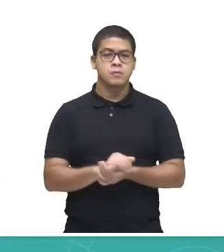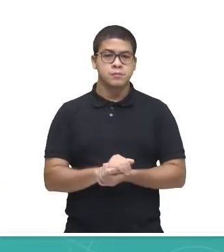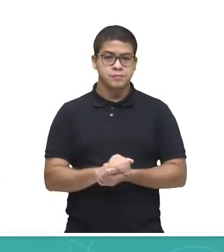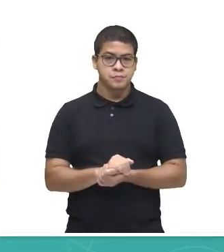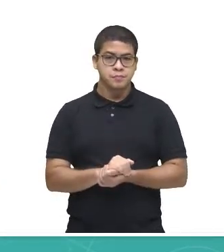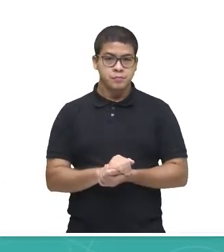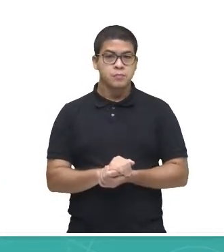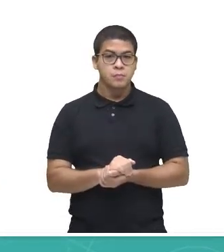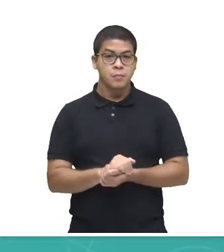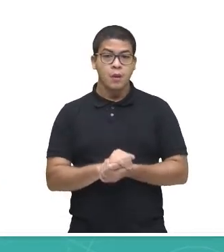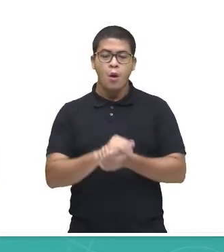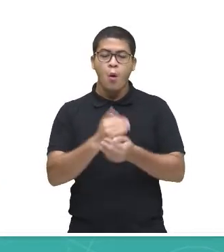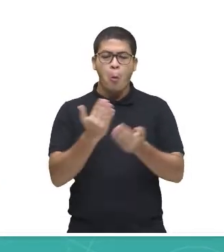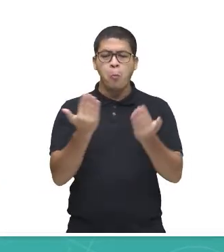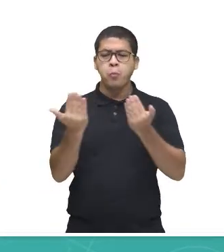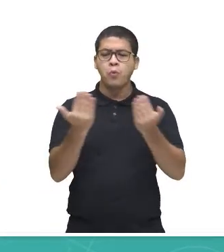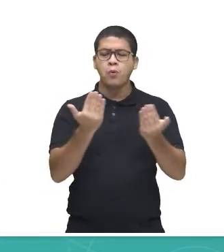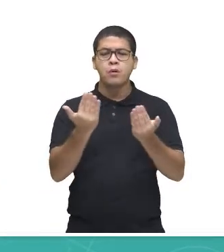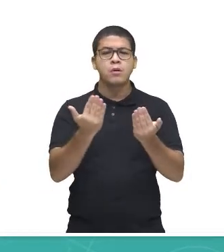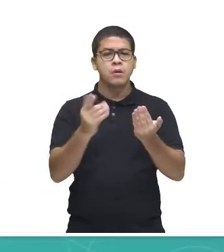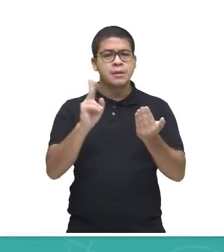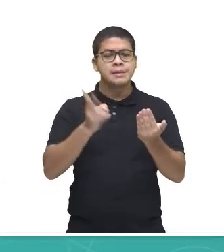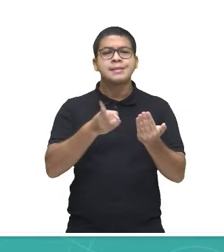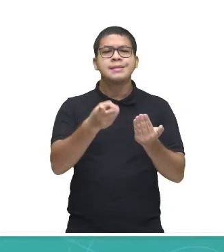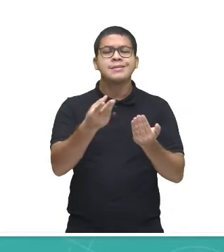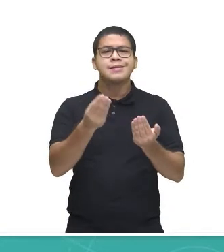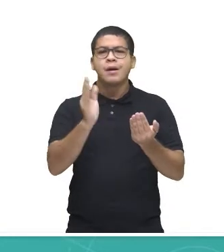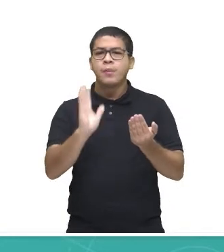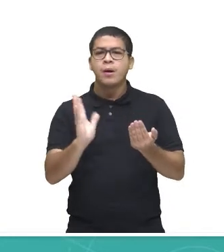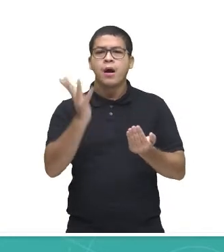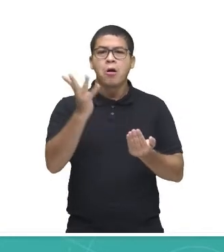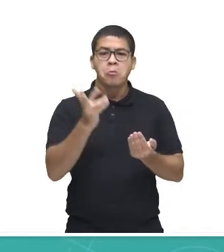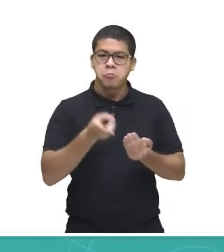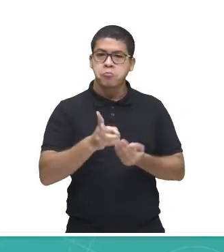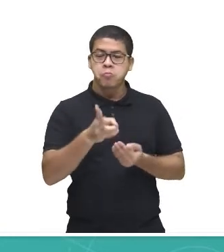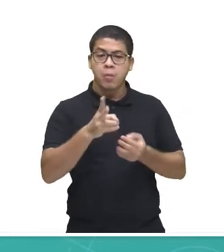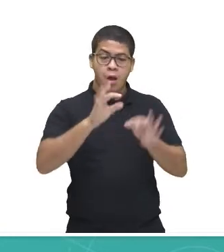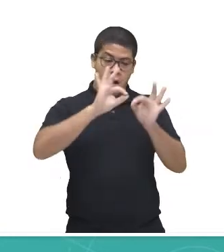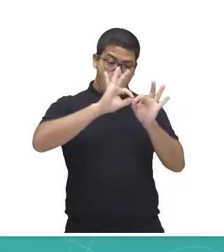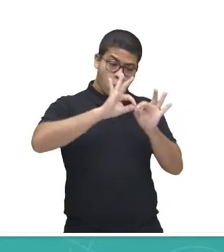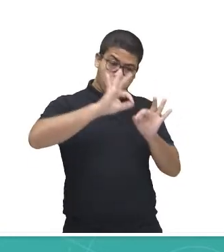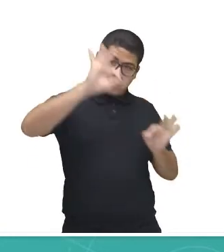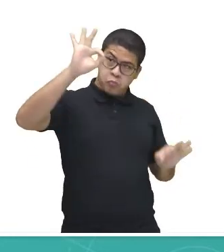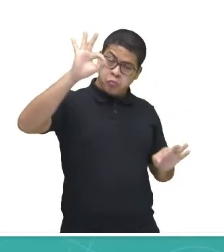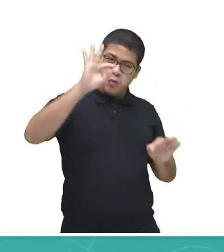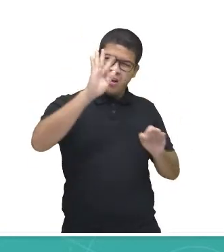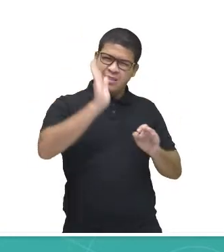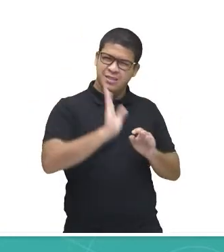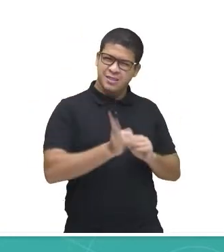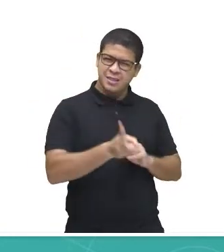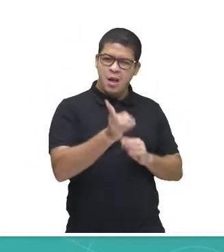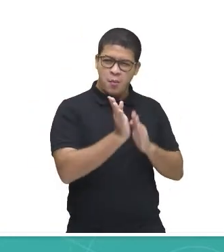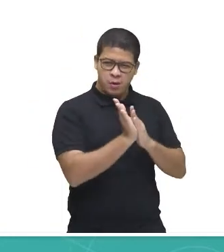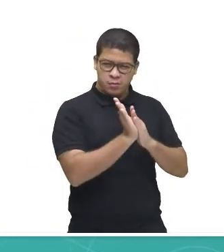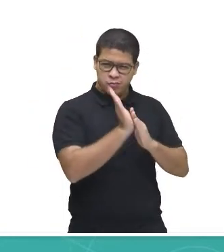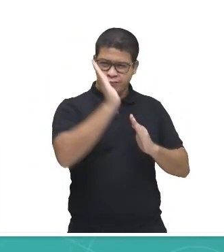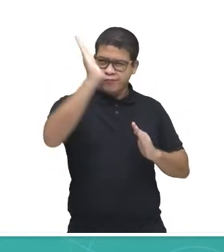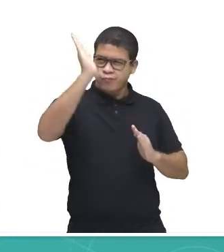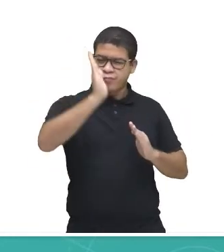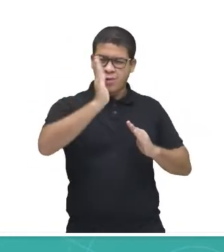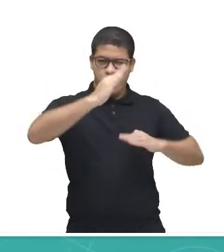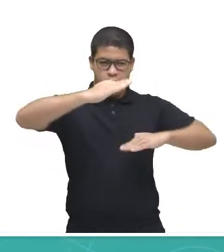a comparação sempre deverá ser feita com a reta transversal. Ou seja, se eu tenho